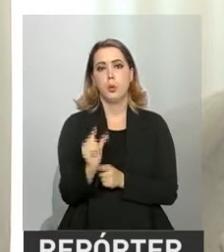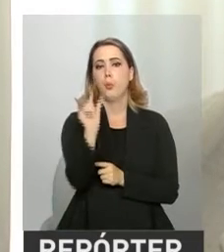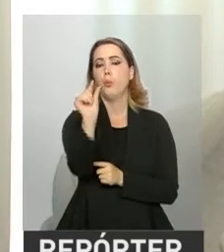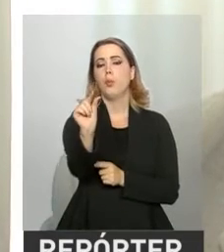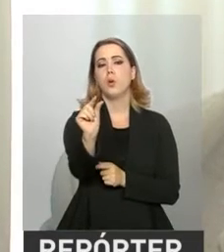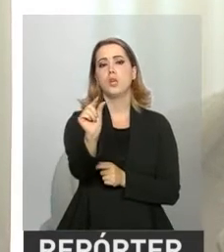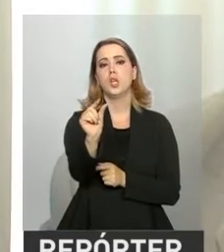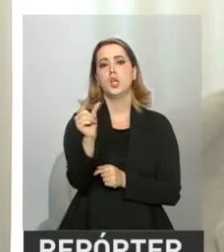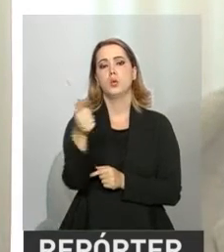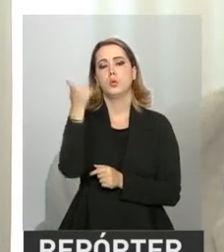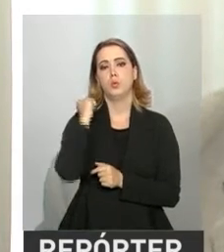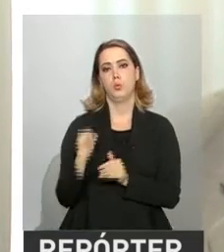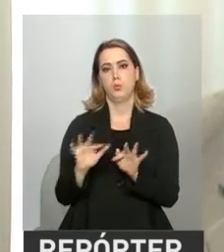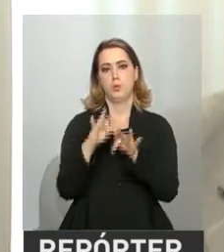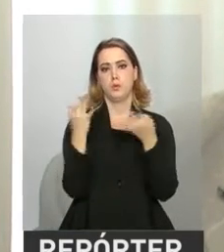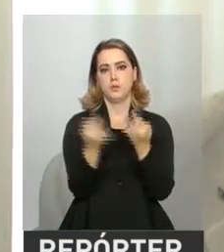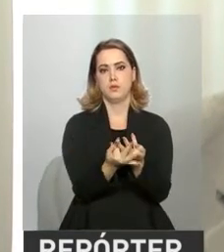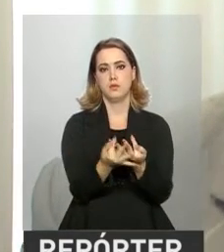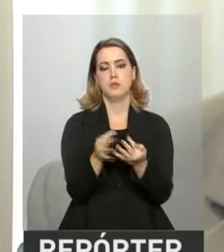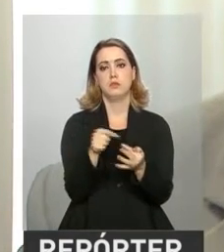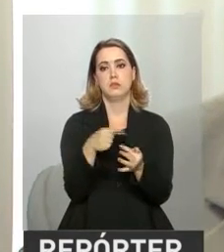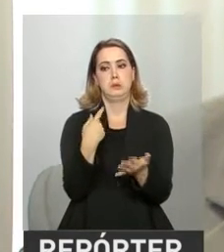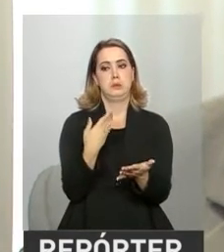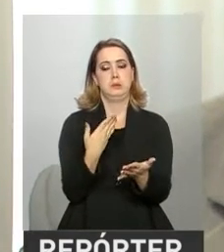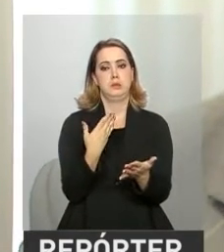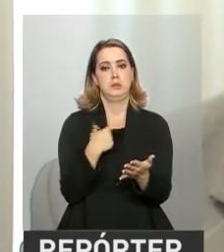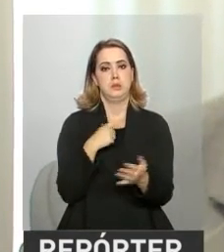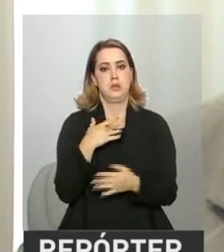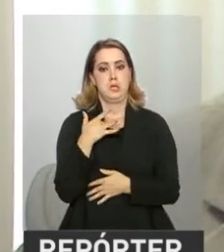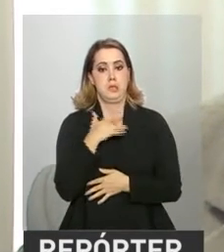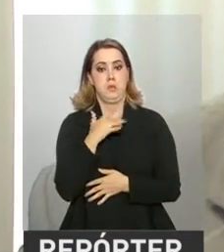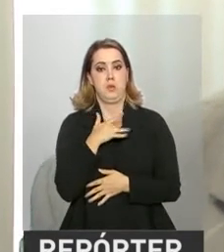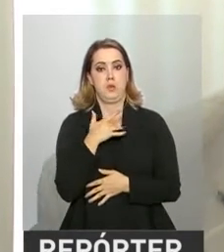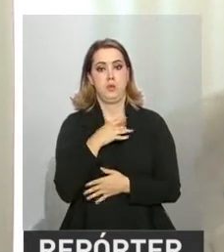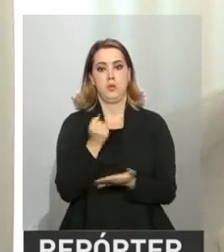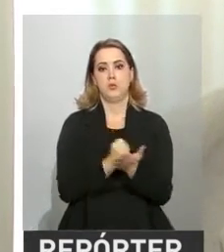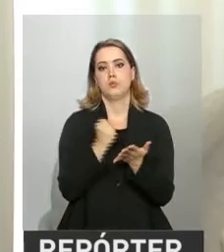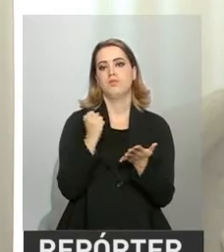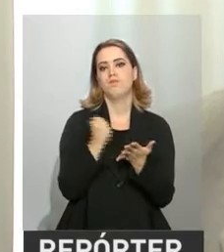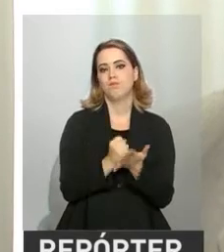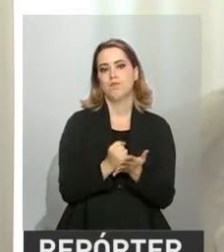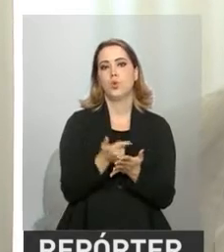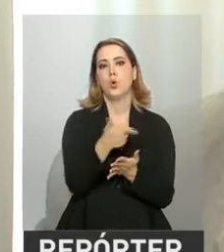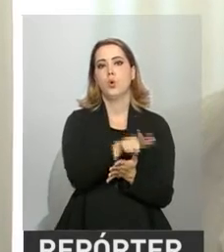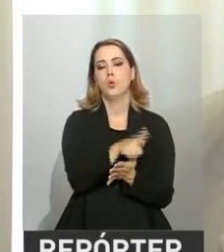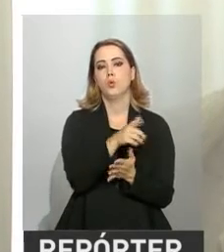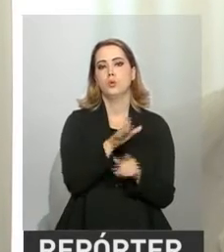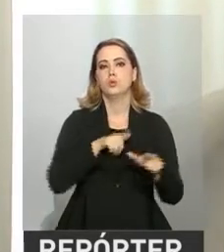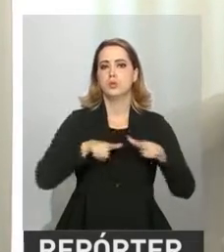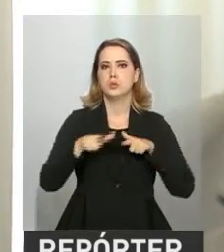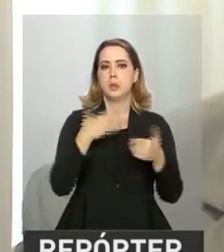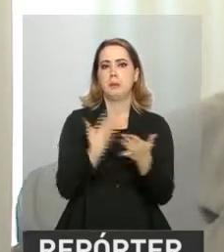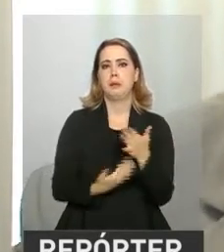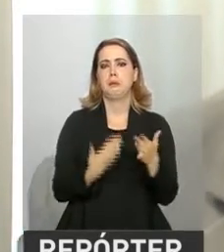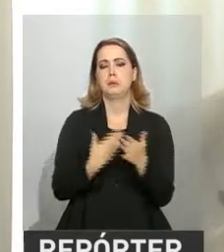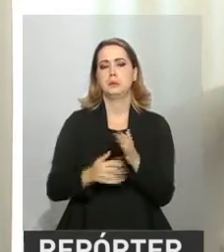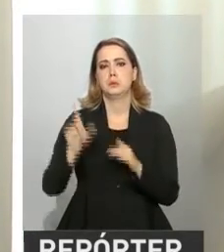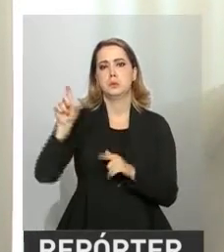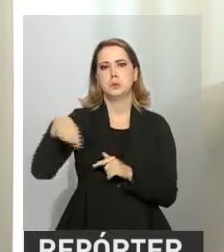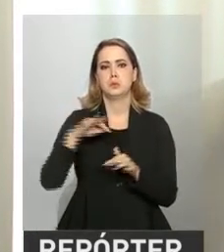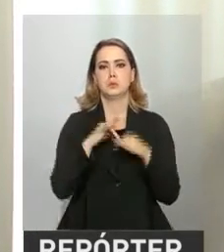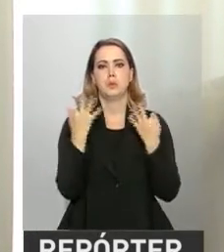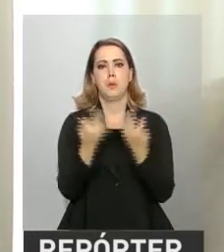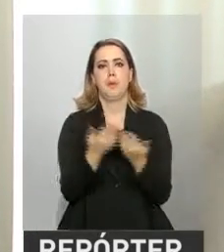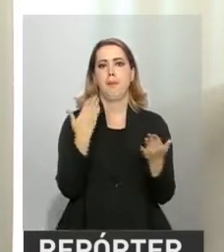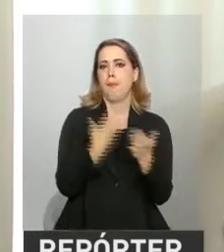bolsa família né o que elas têm de pegar um é assim na carteira e pro outro emprego e perder o bolsa família e depois perdeu emprego